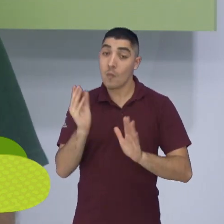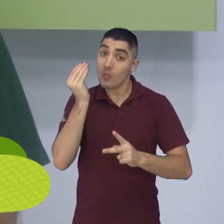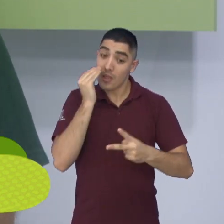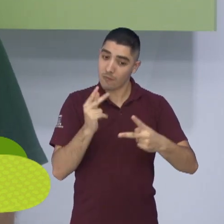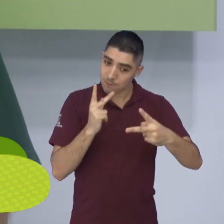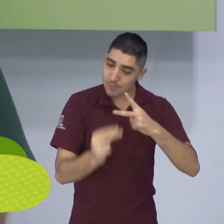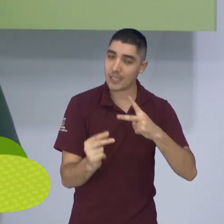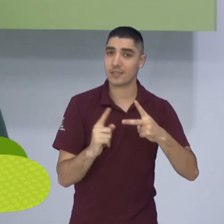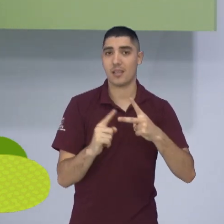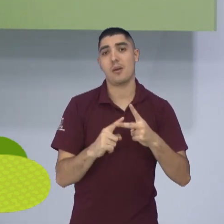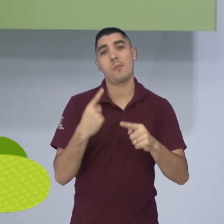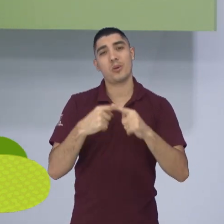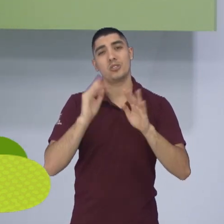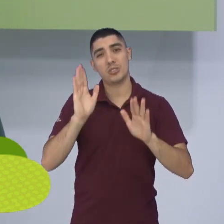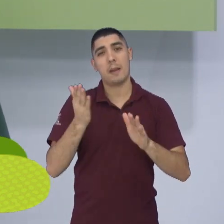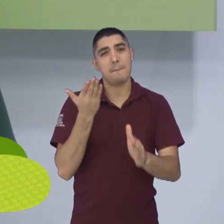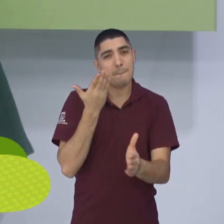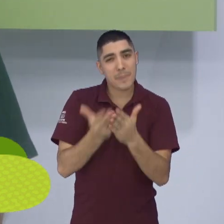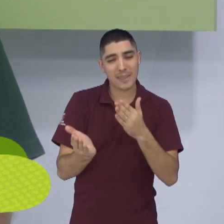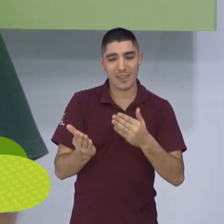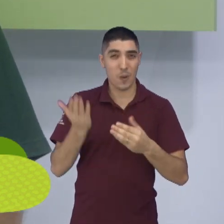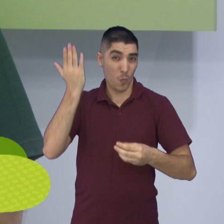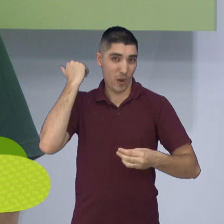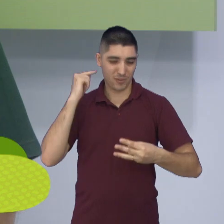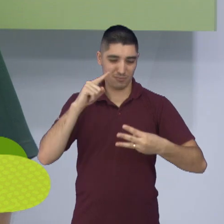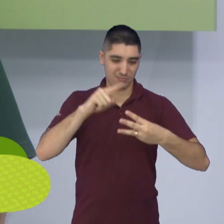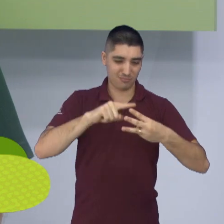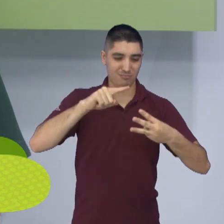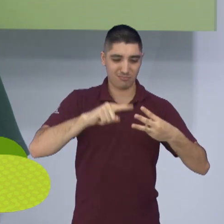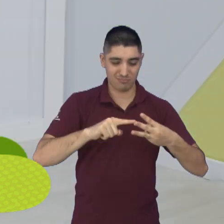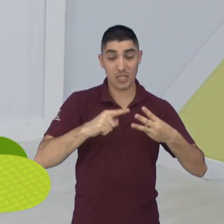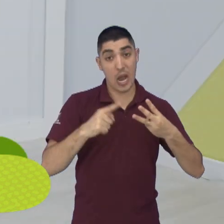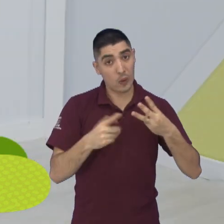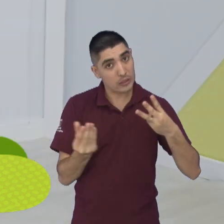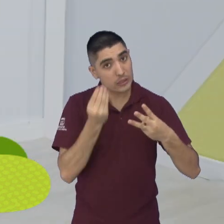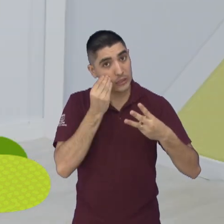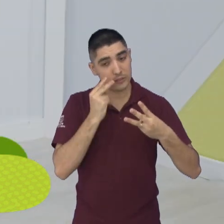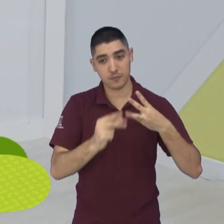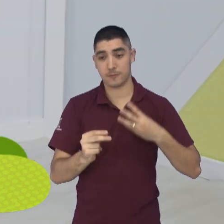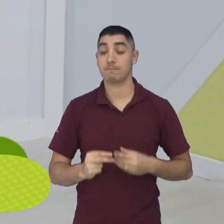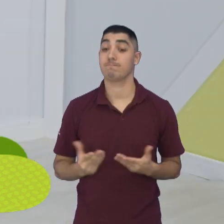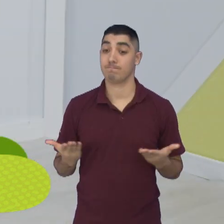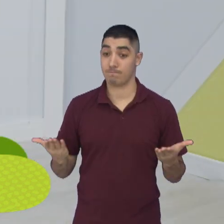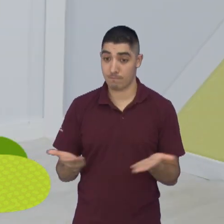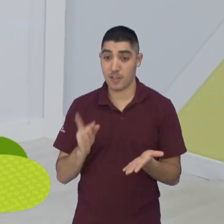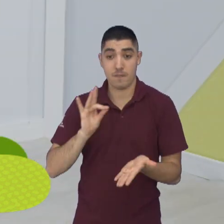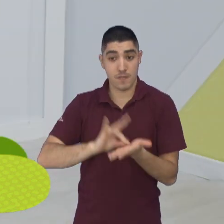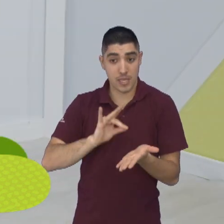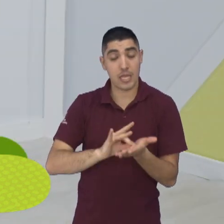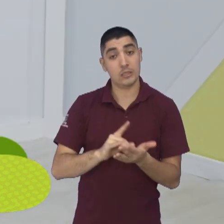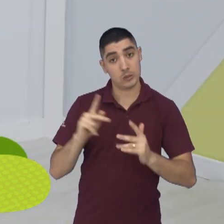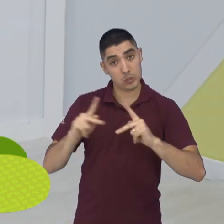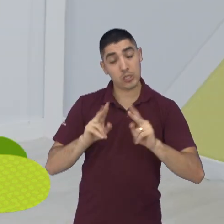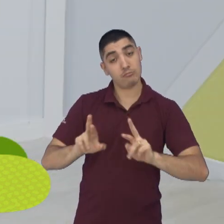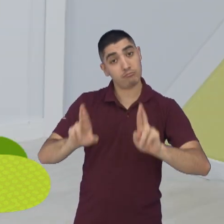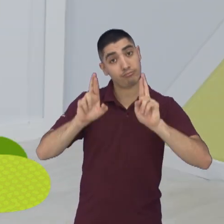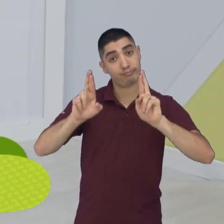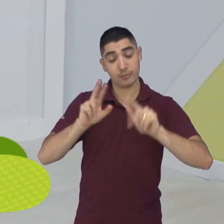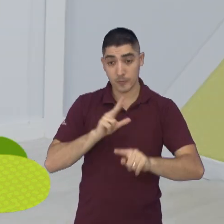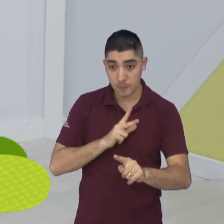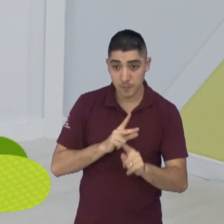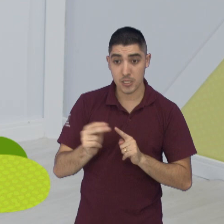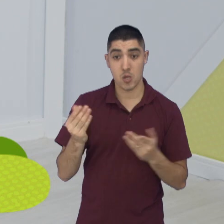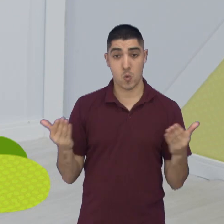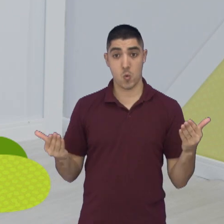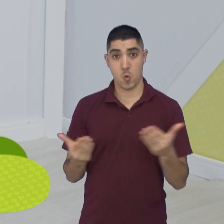essas 2 derrotas aí, essa série de 2 derrotas já no NBB. Pois é, vencer ou vencer é o que a gente espera hoje do São José contra o